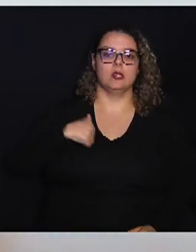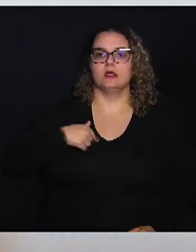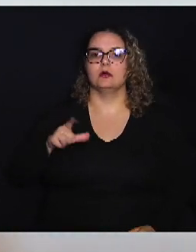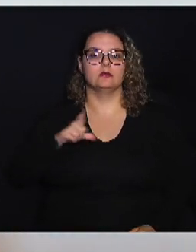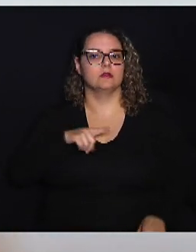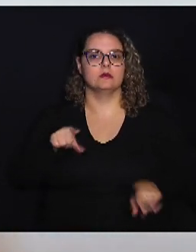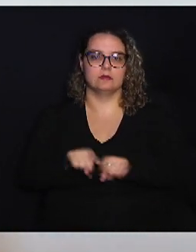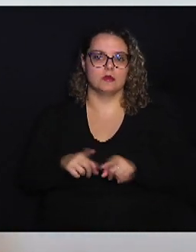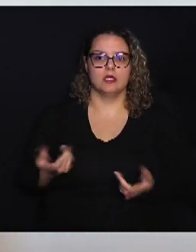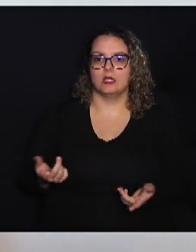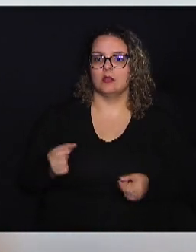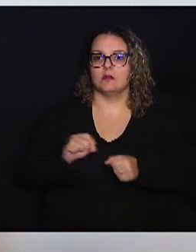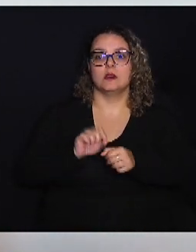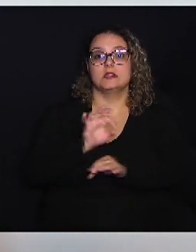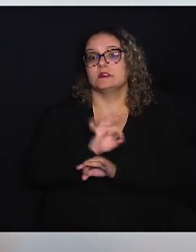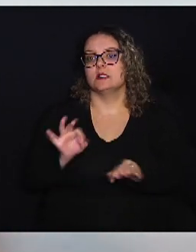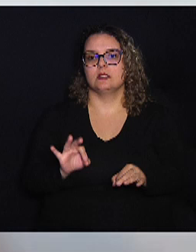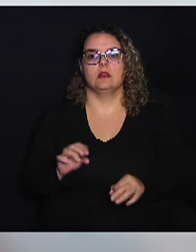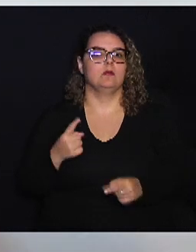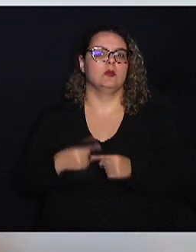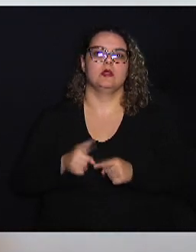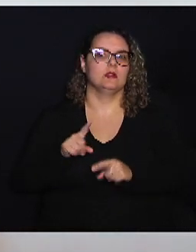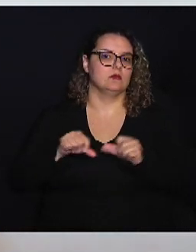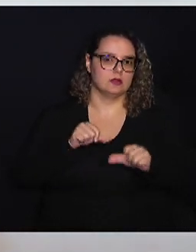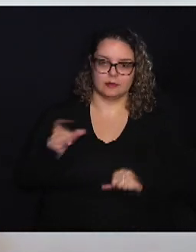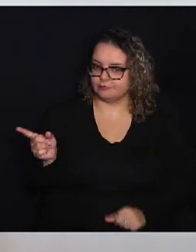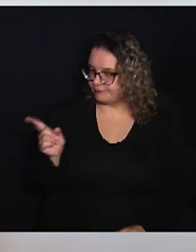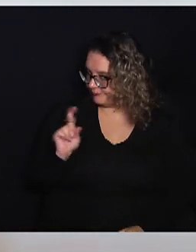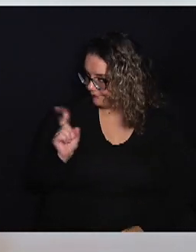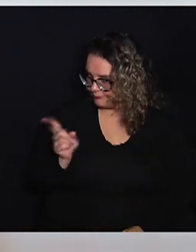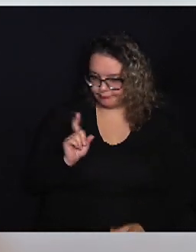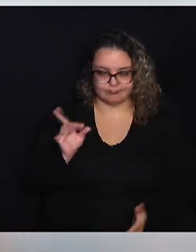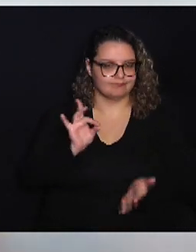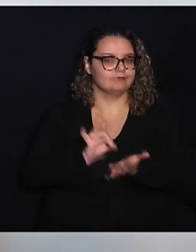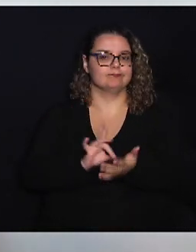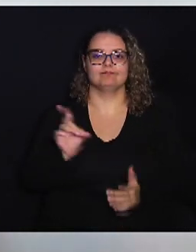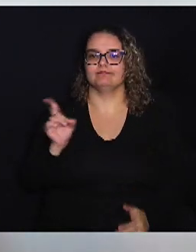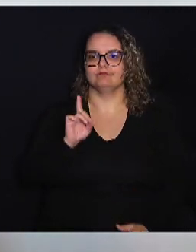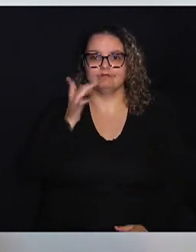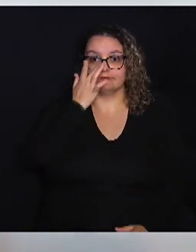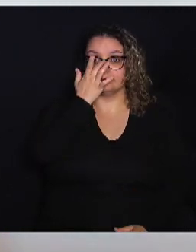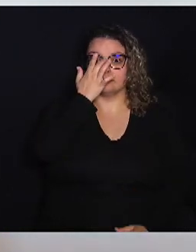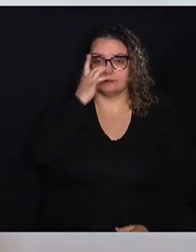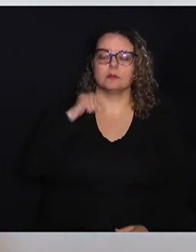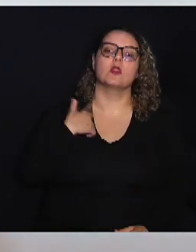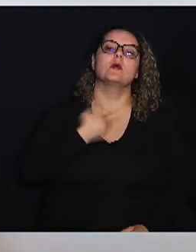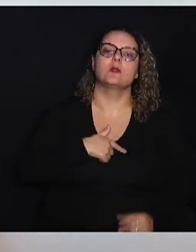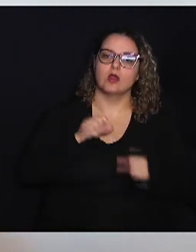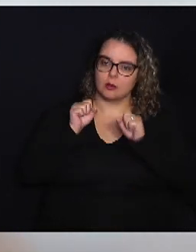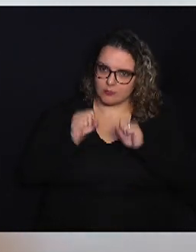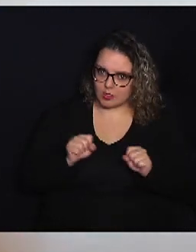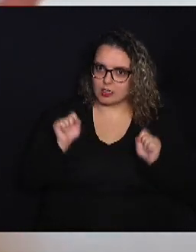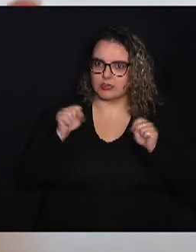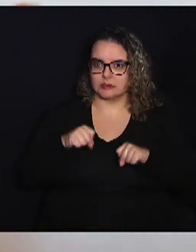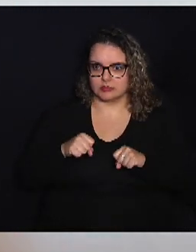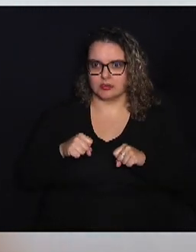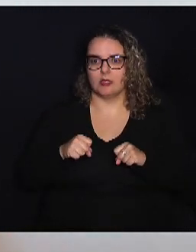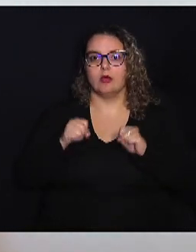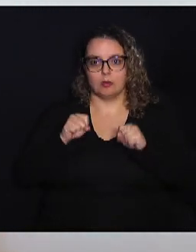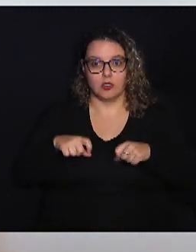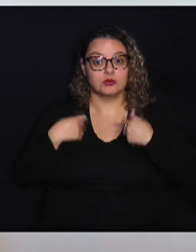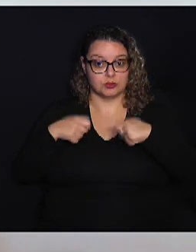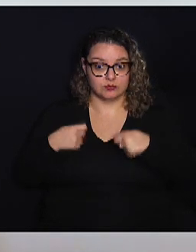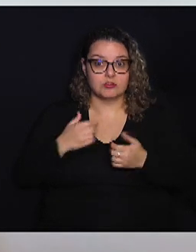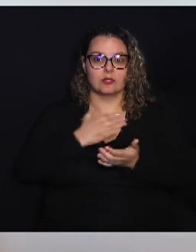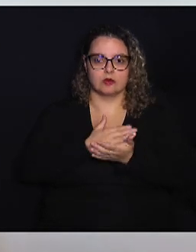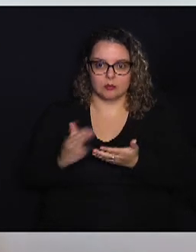não adianta eu fazer nada porque isso não vai mudar. Isso não é verdade. Então a gente pode sim começar, aliás, pode e deve